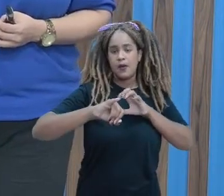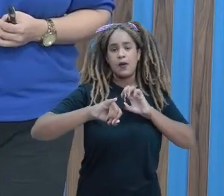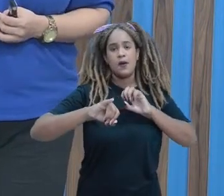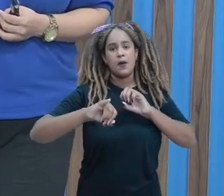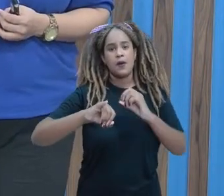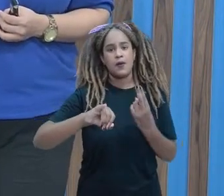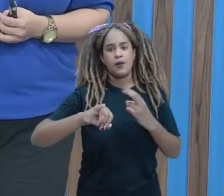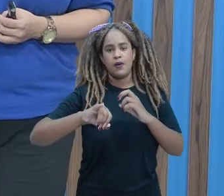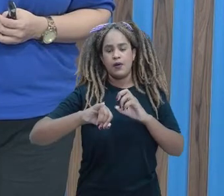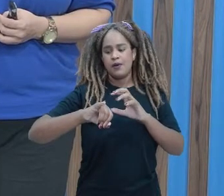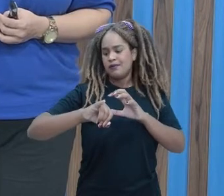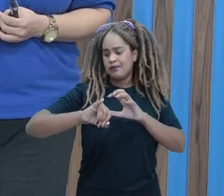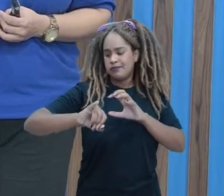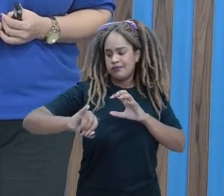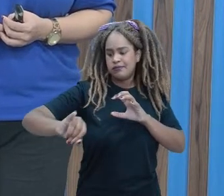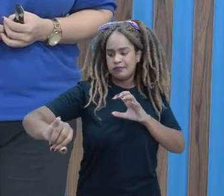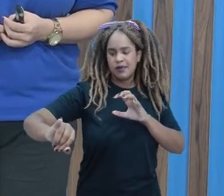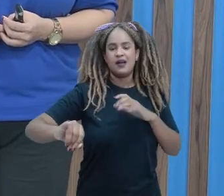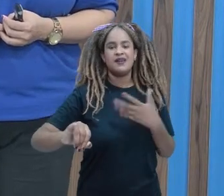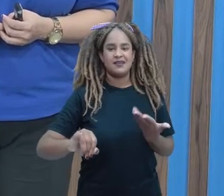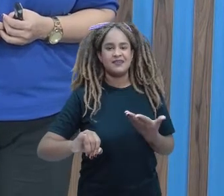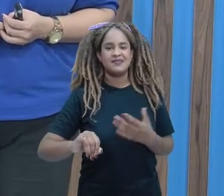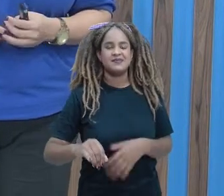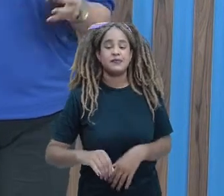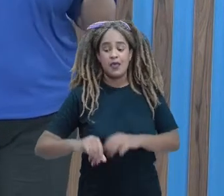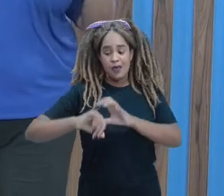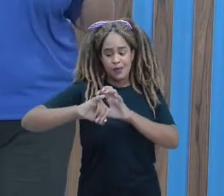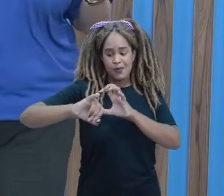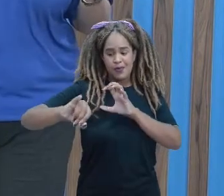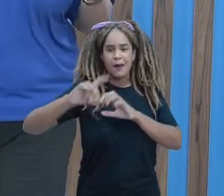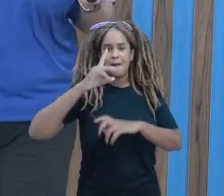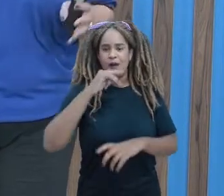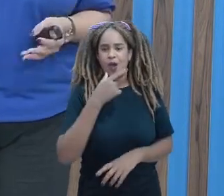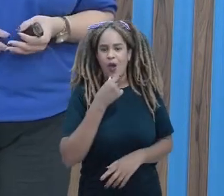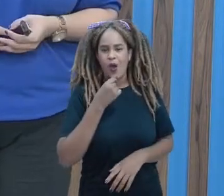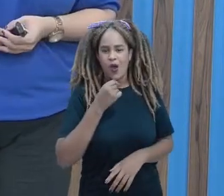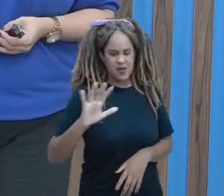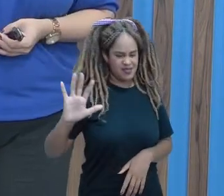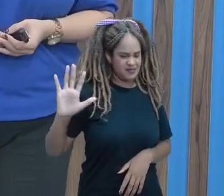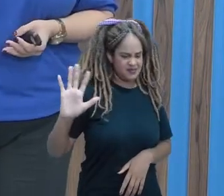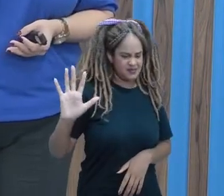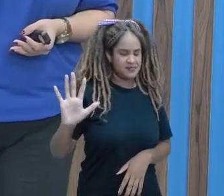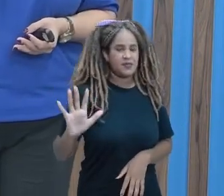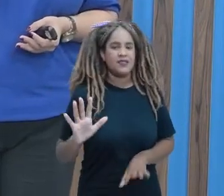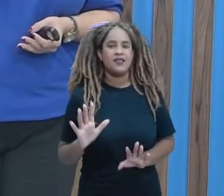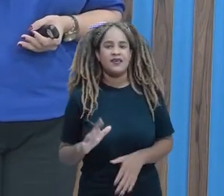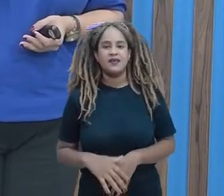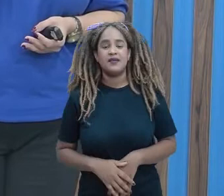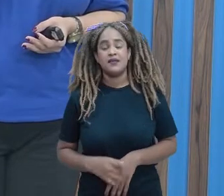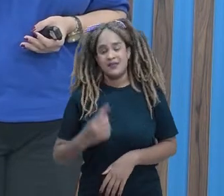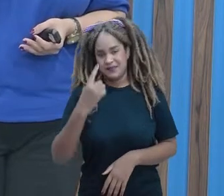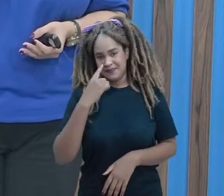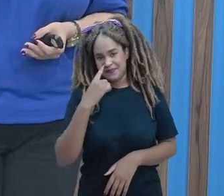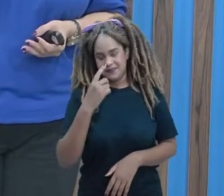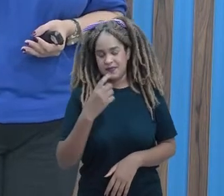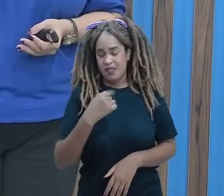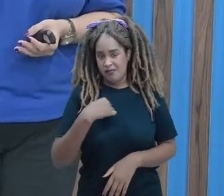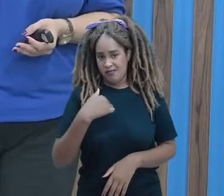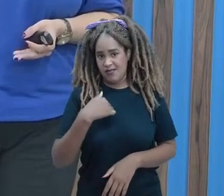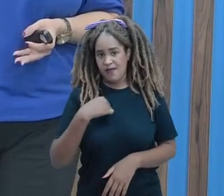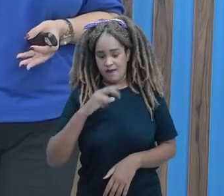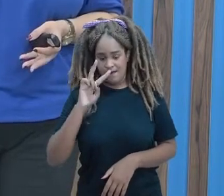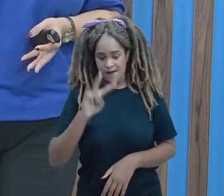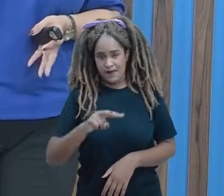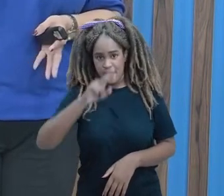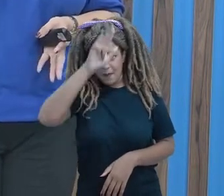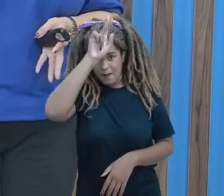né? Nossa Senhora, como se fosse o quê? Ai, meu Deus, é uma barata. Gente, a cara que eu faço quando vejo